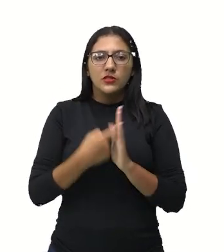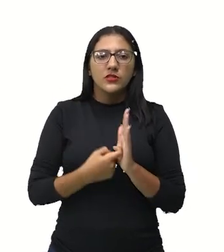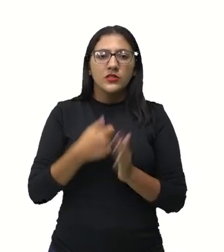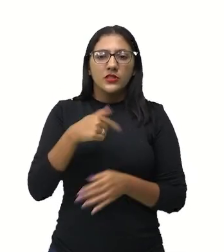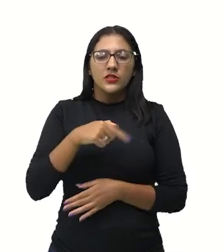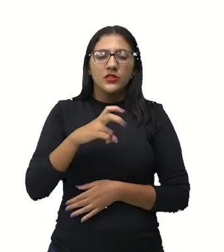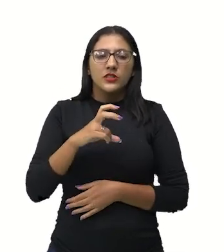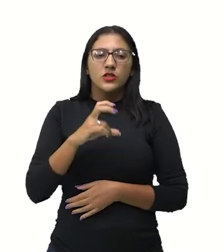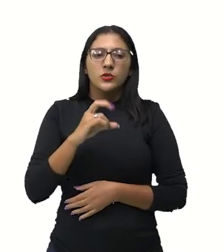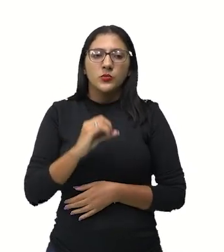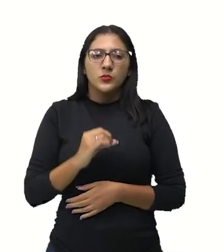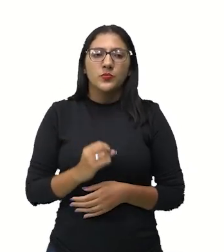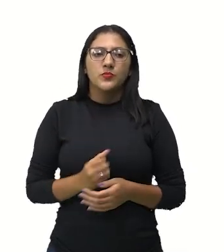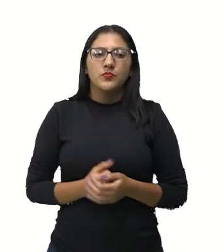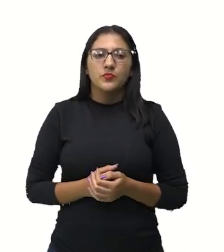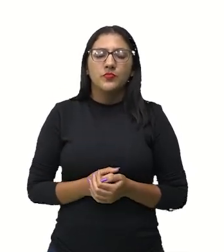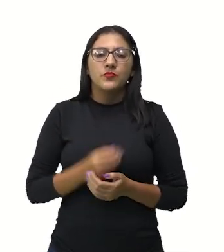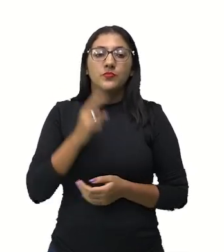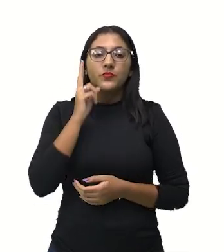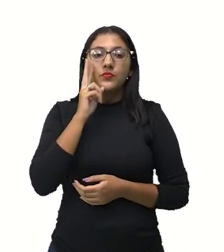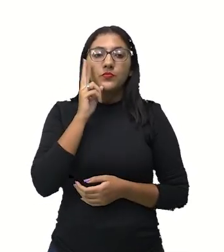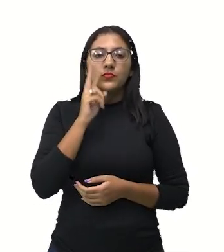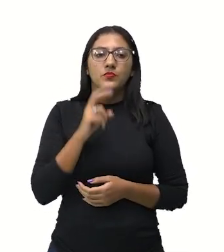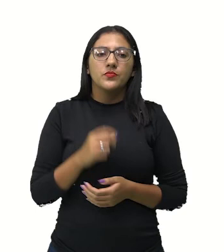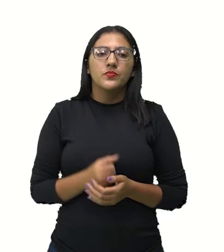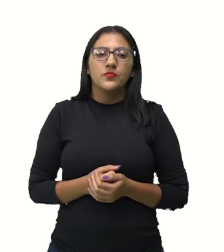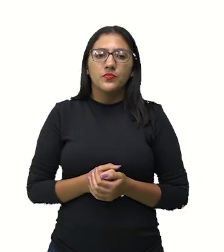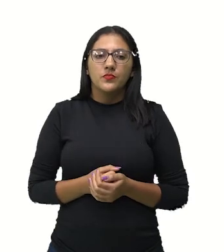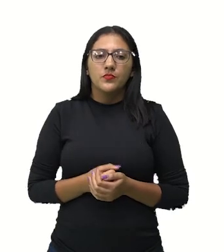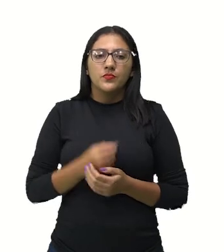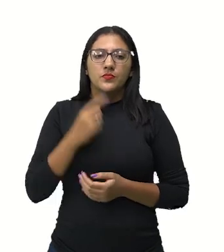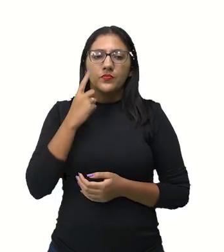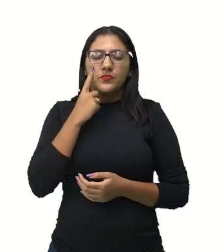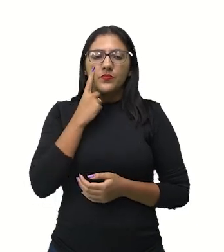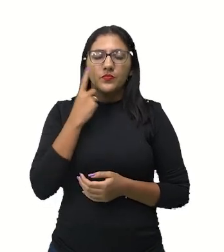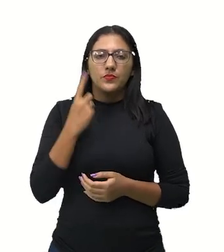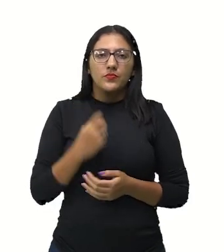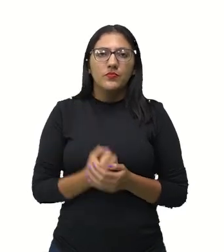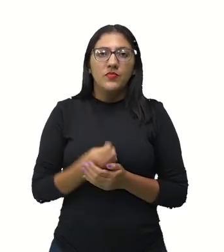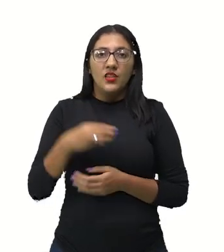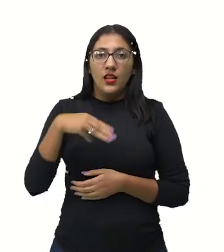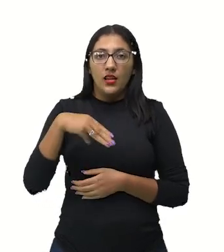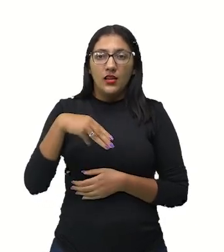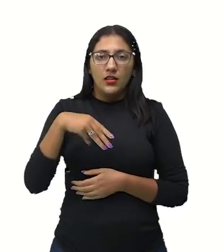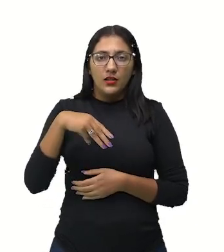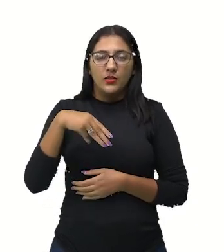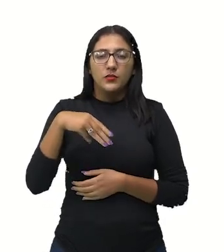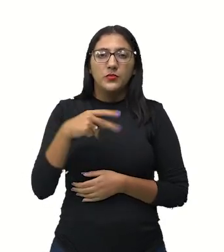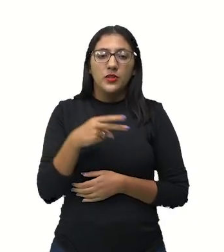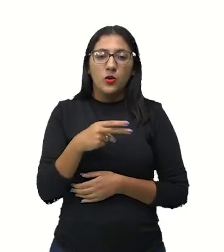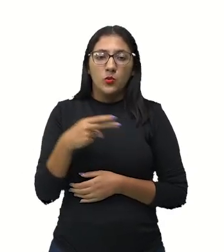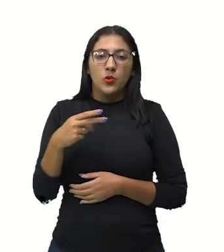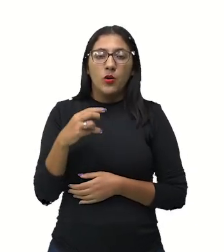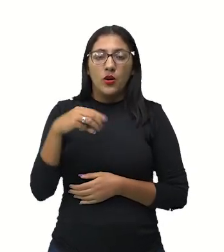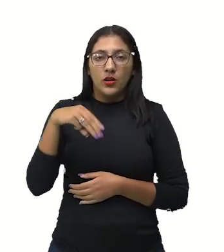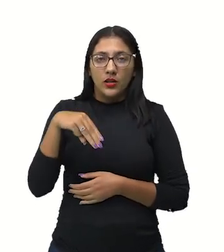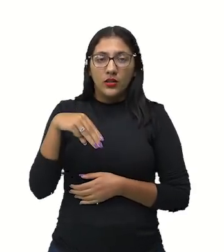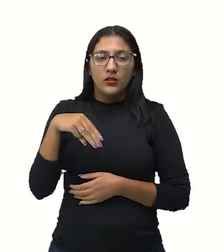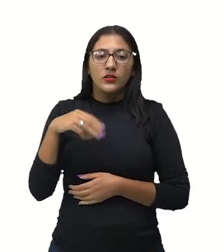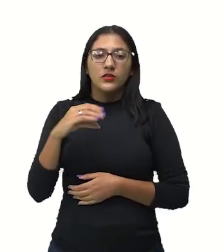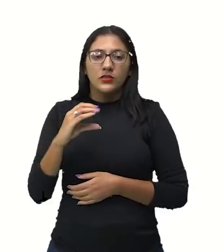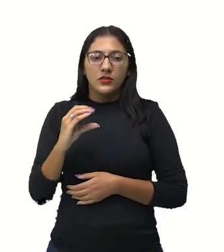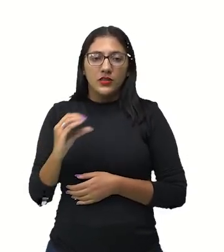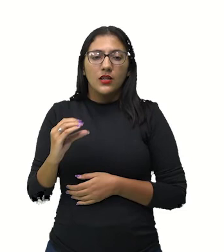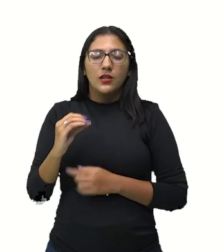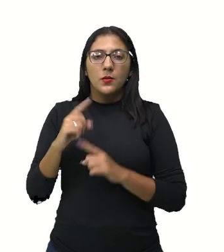ó. Vou te lembrar aqui a fórmula ainda, que o montante é igual ao capital mais o juro.